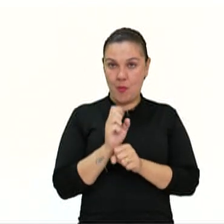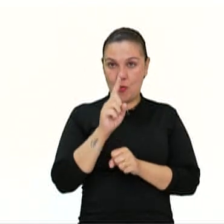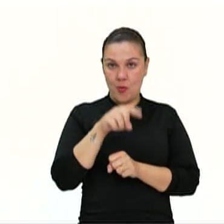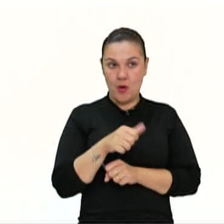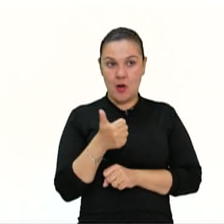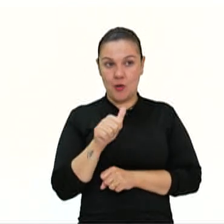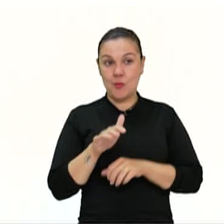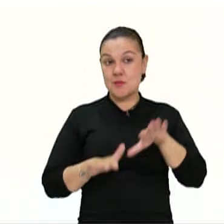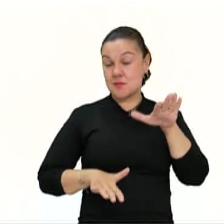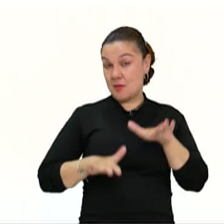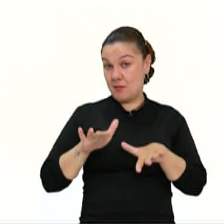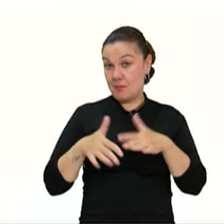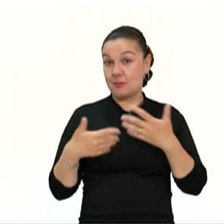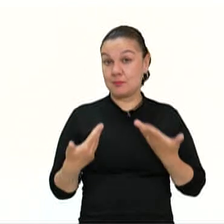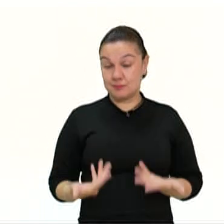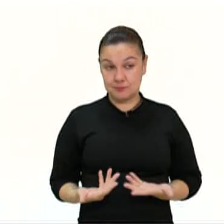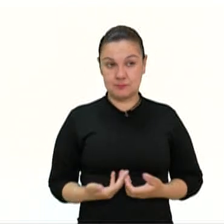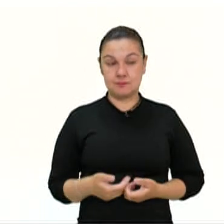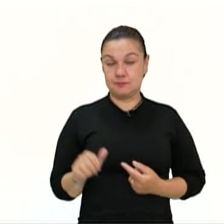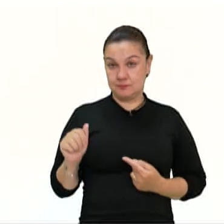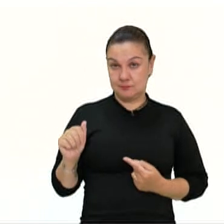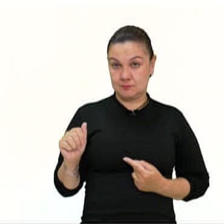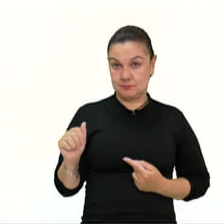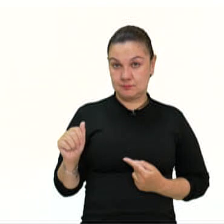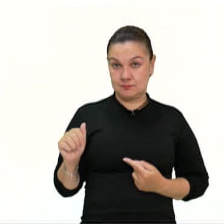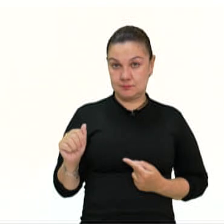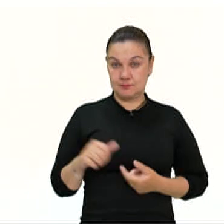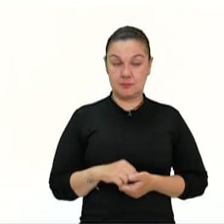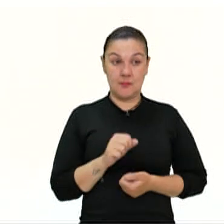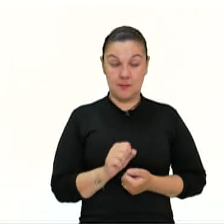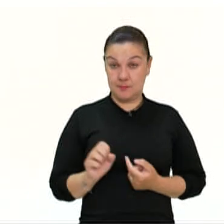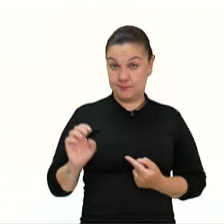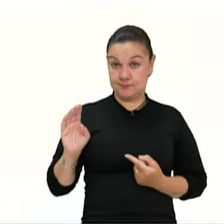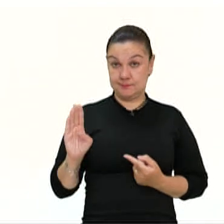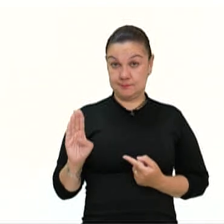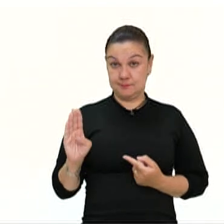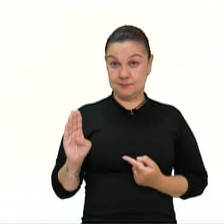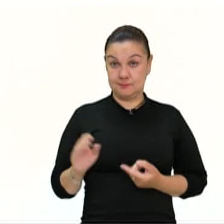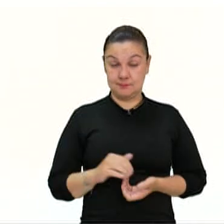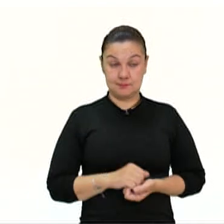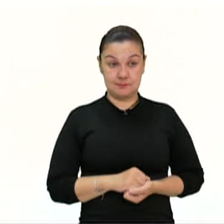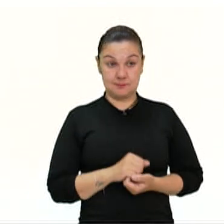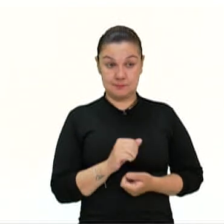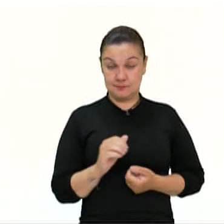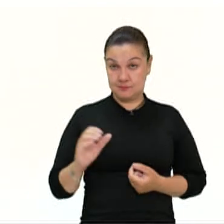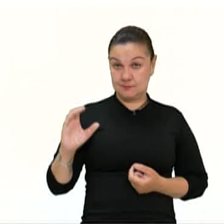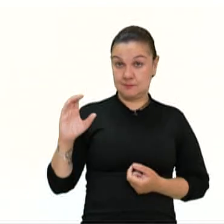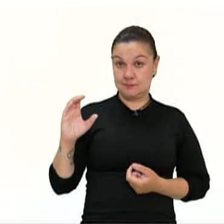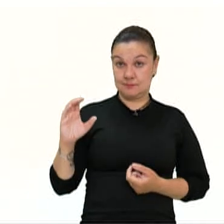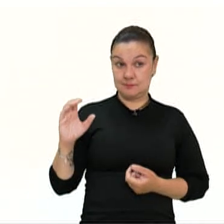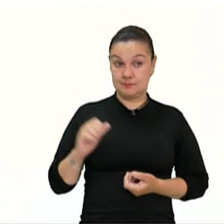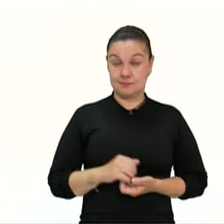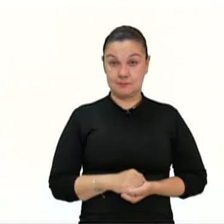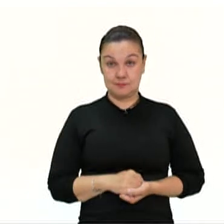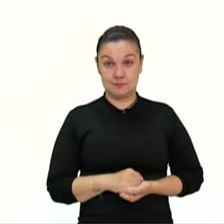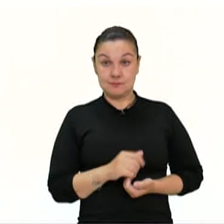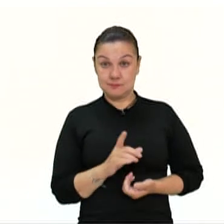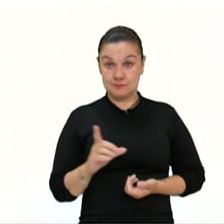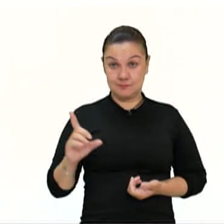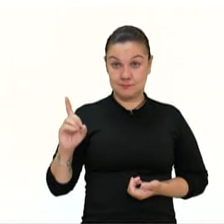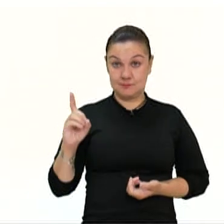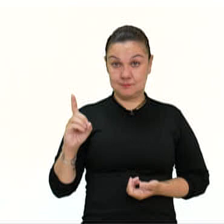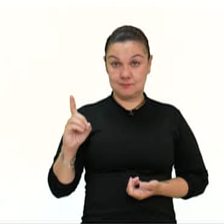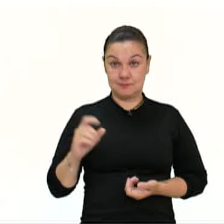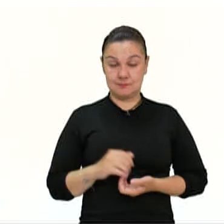é de aproximadamente, letra A, 91 pontos, letra B, 93, letra C, 94